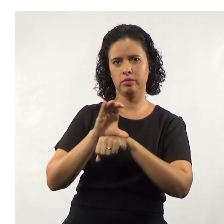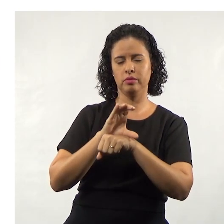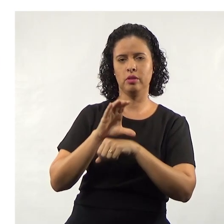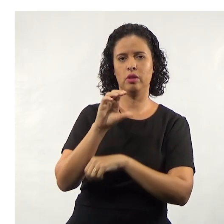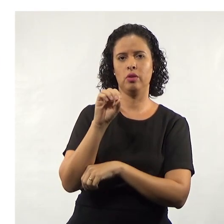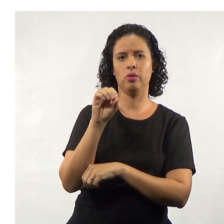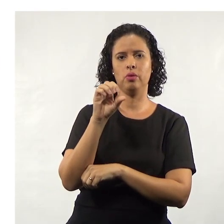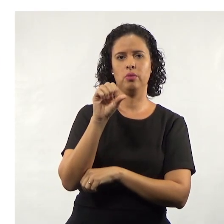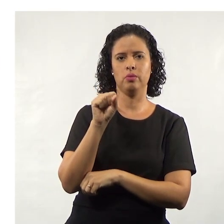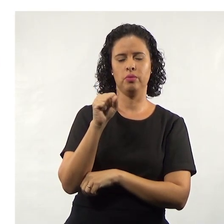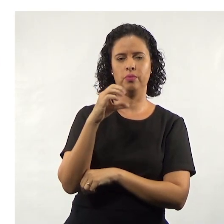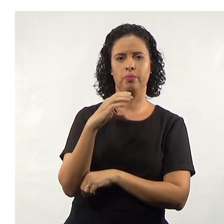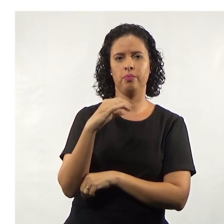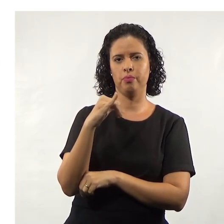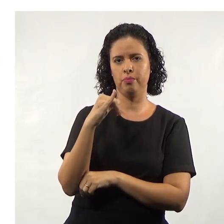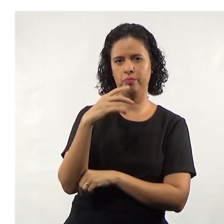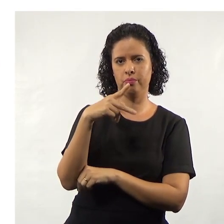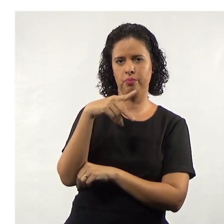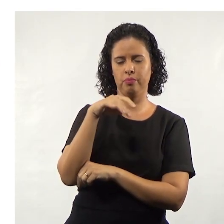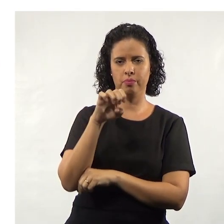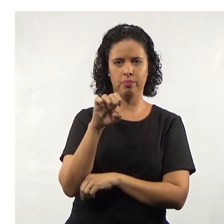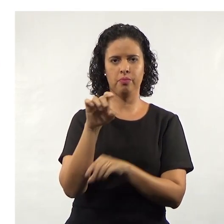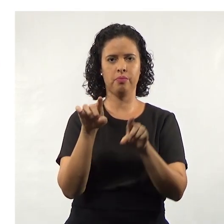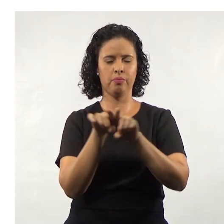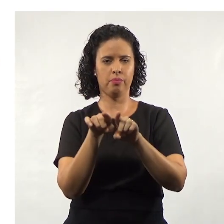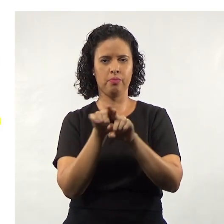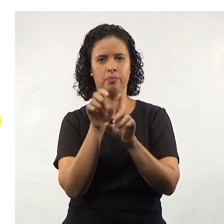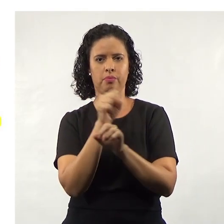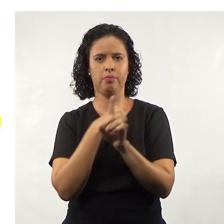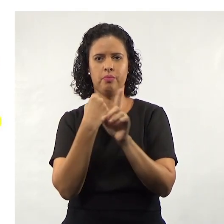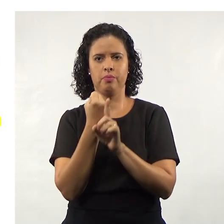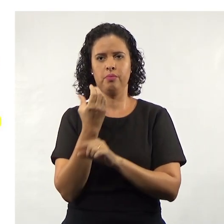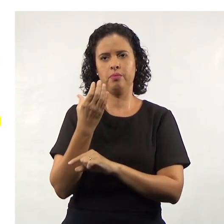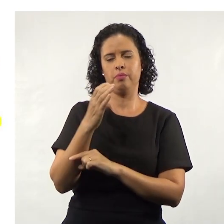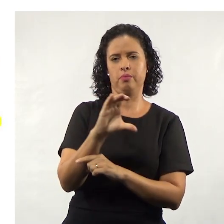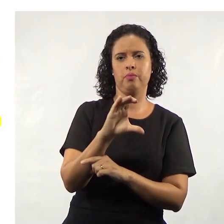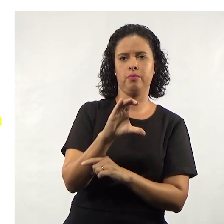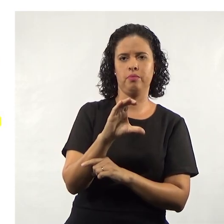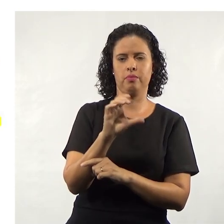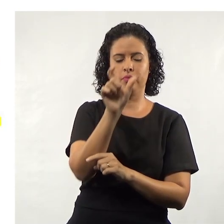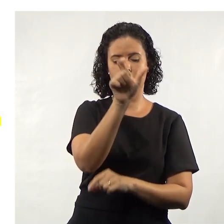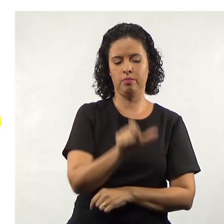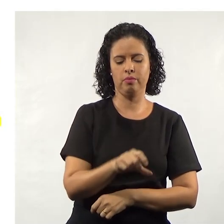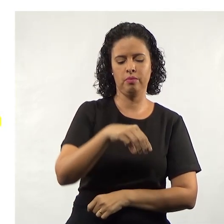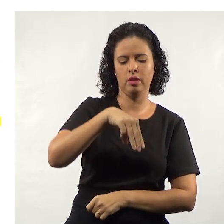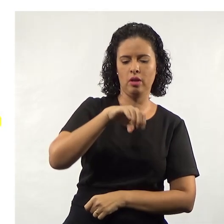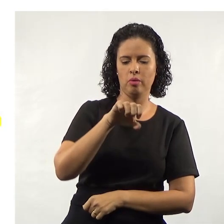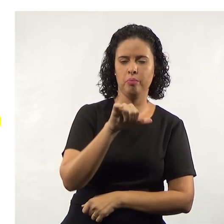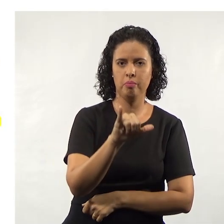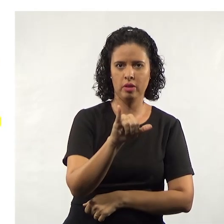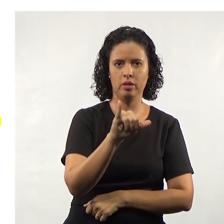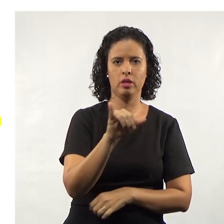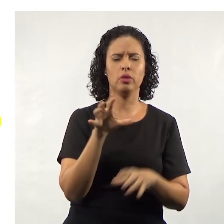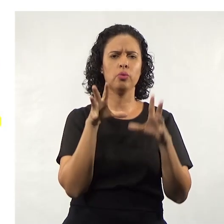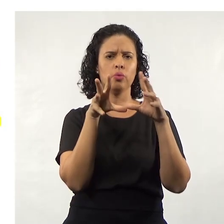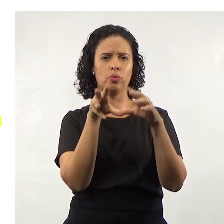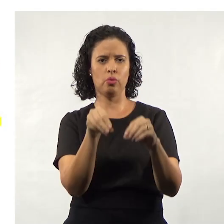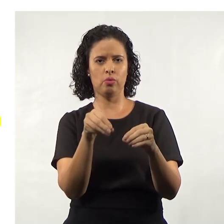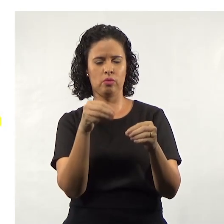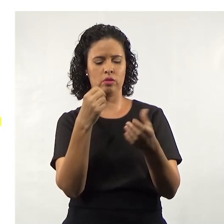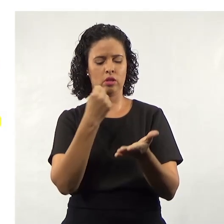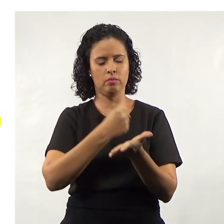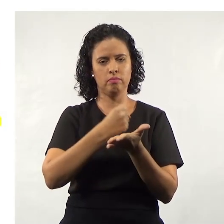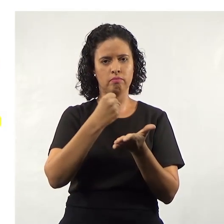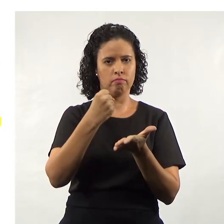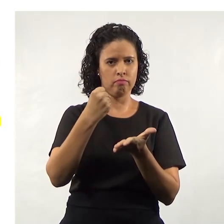como OCIP, tá? E também sociedades de crédito ao microempreendedor, tendo elas, todas elas sendo